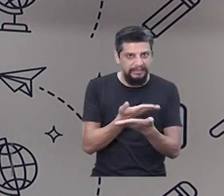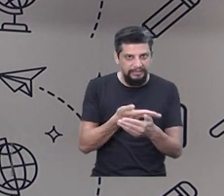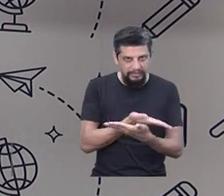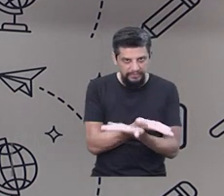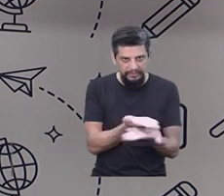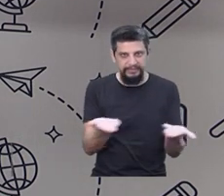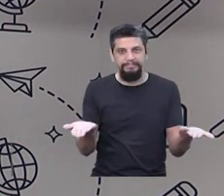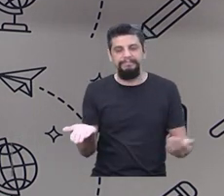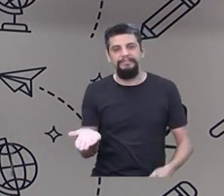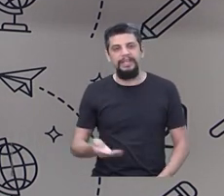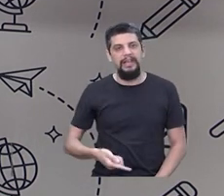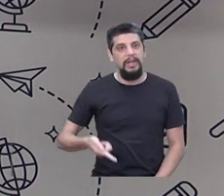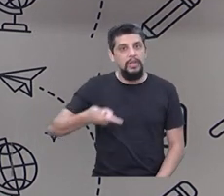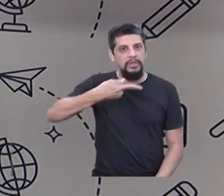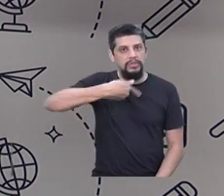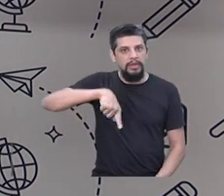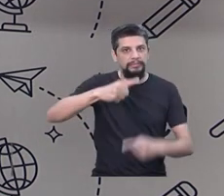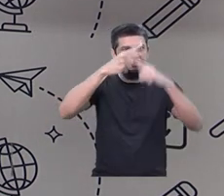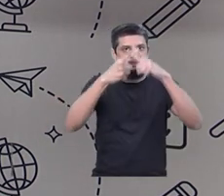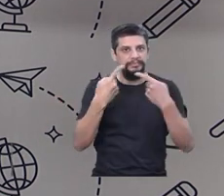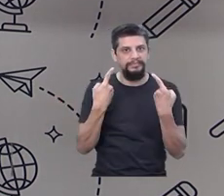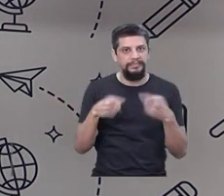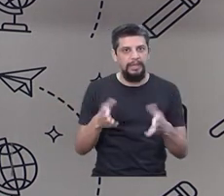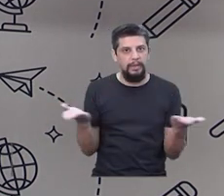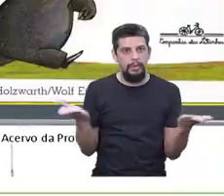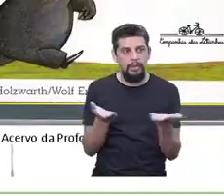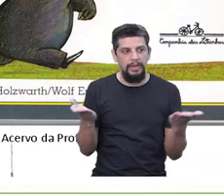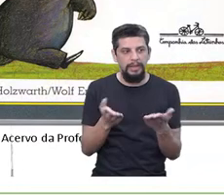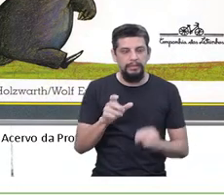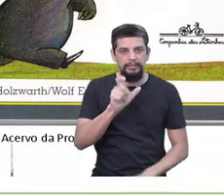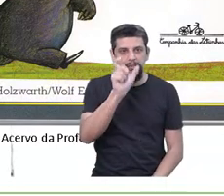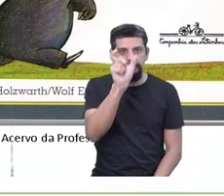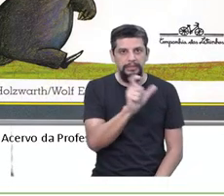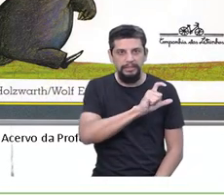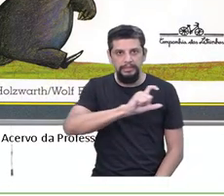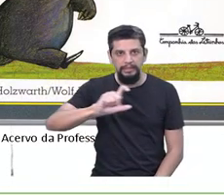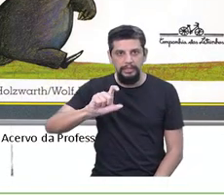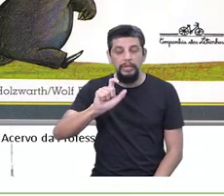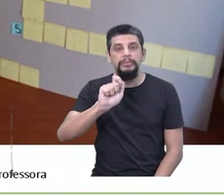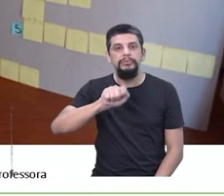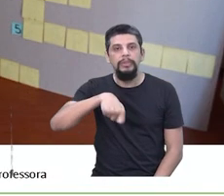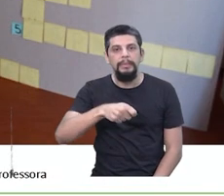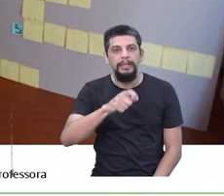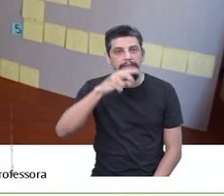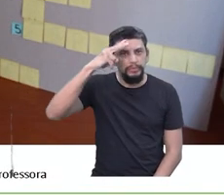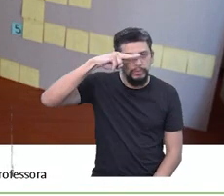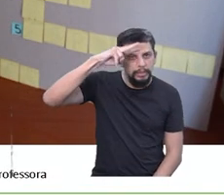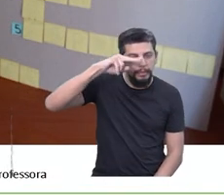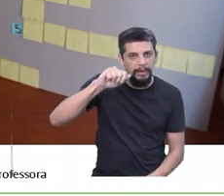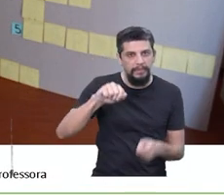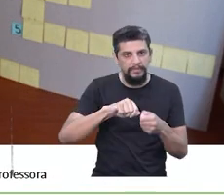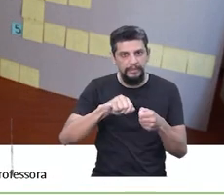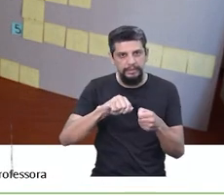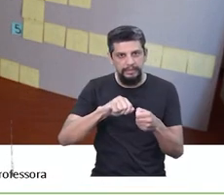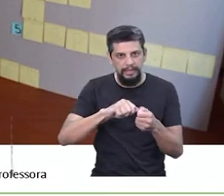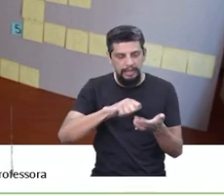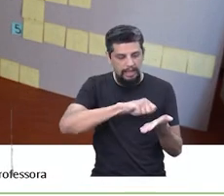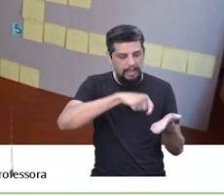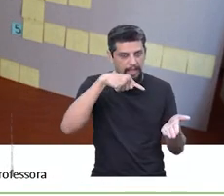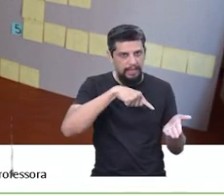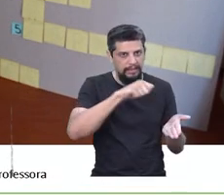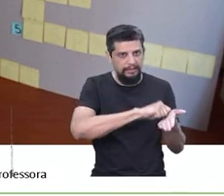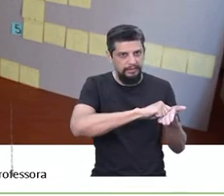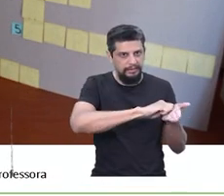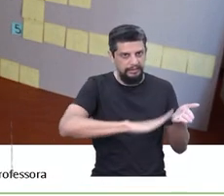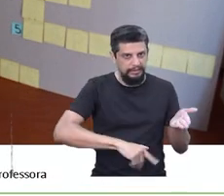vocês. Nosso desafio hoje é uma cruzadinha sobre a história. Para realizar nossa